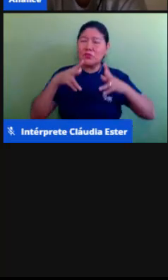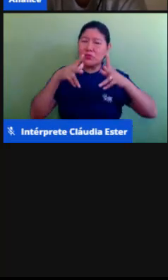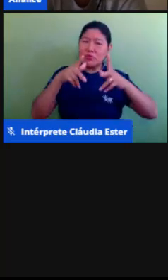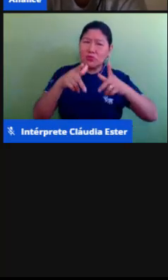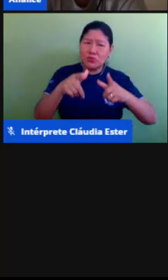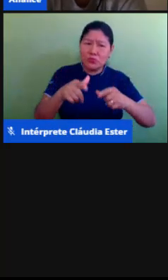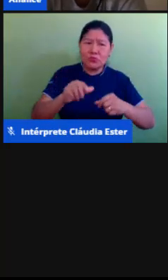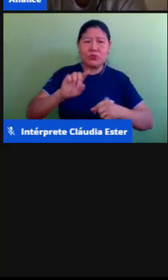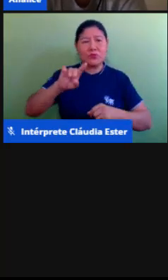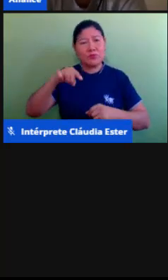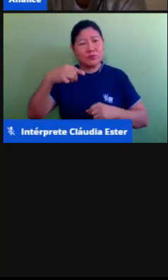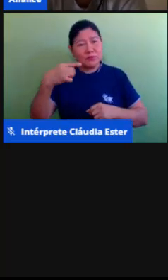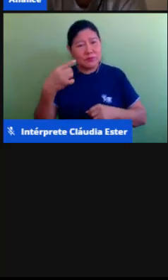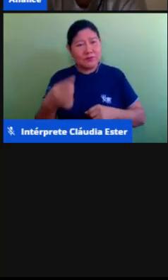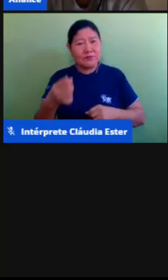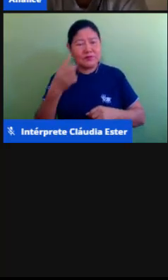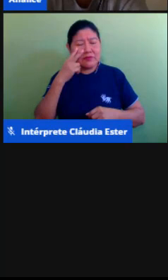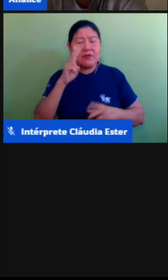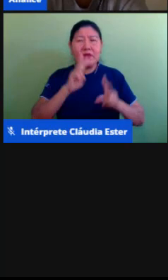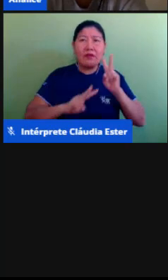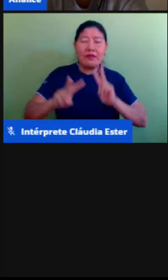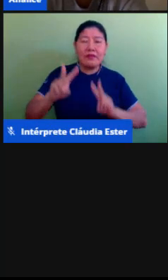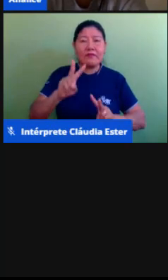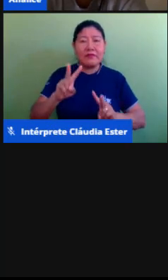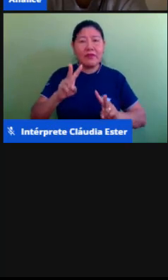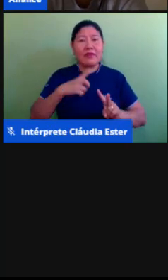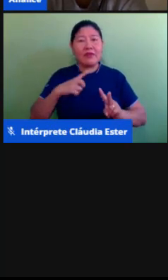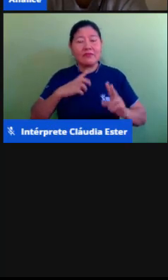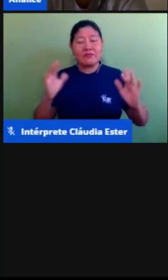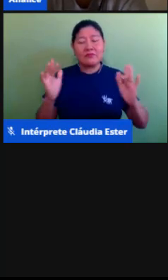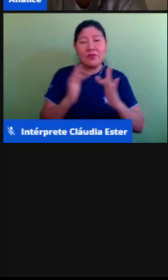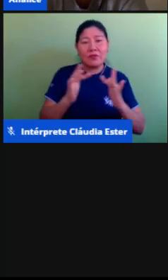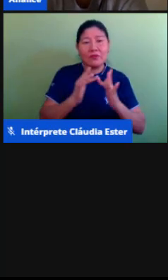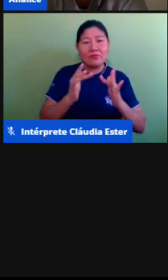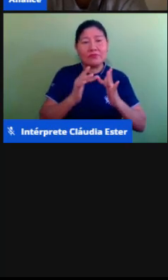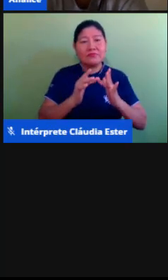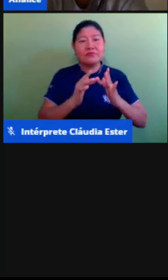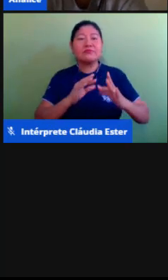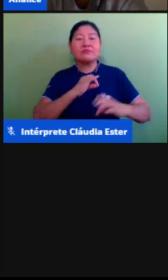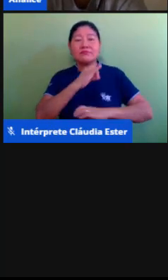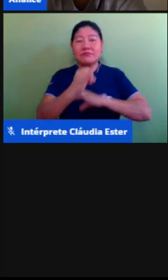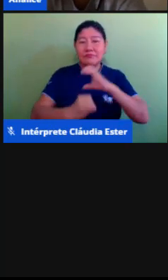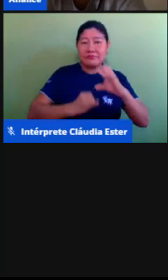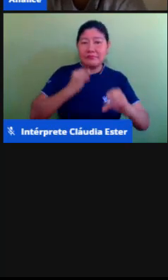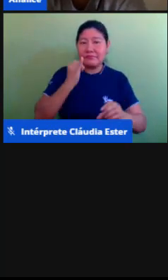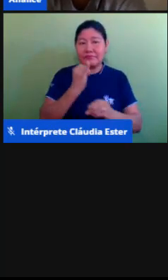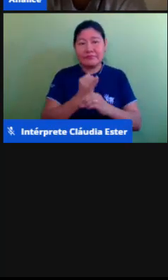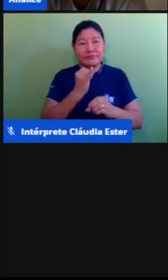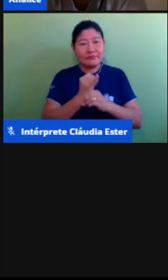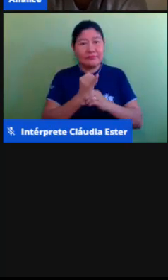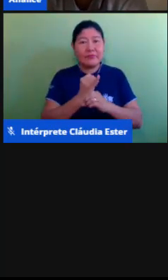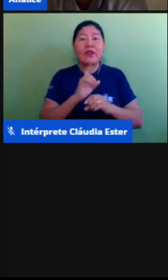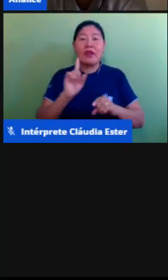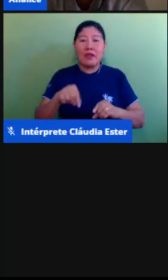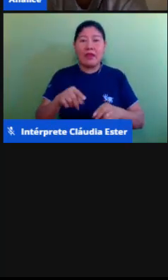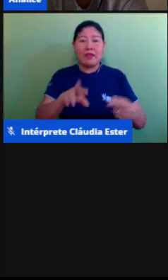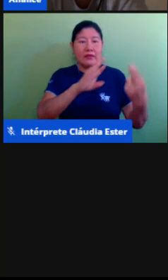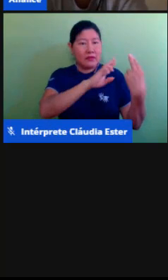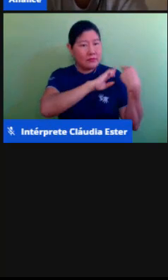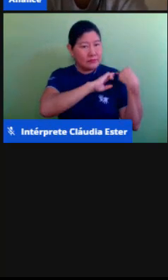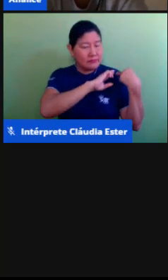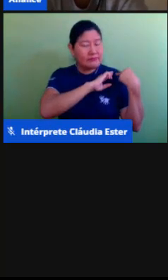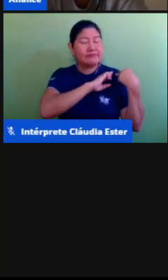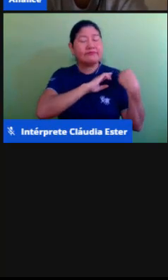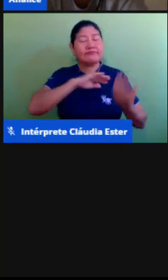aí online para vocês, porque é o que a CEMED faz, é uma das funções do nosso setor,